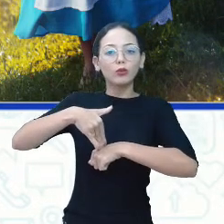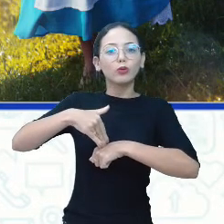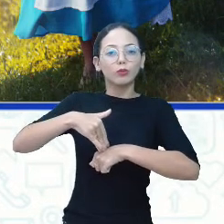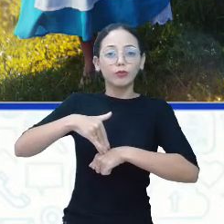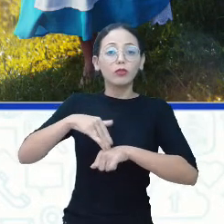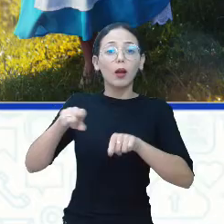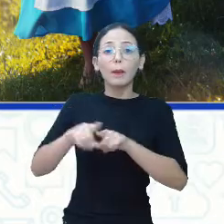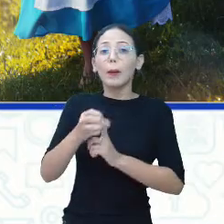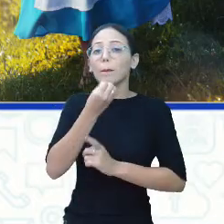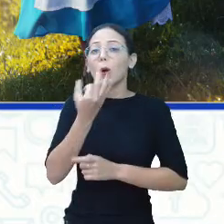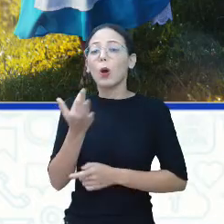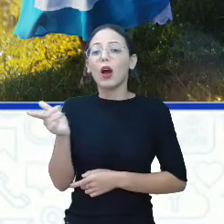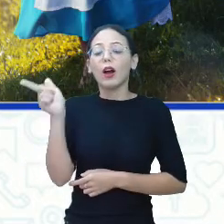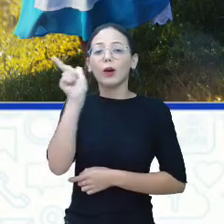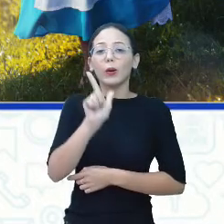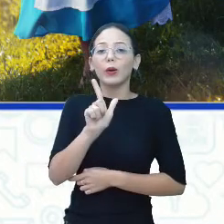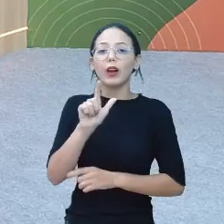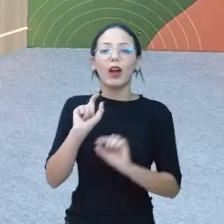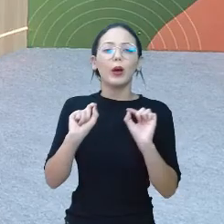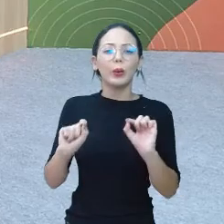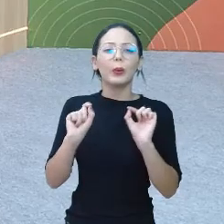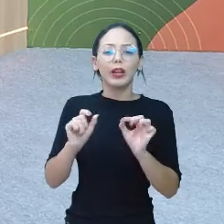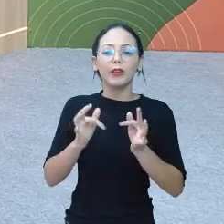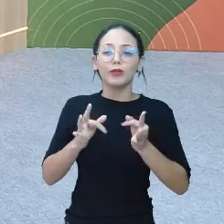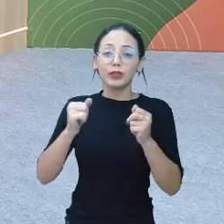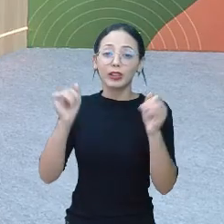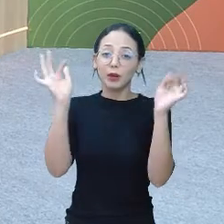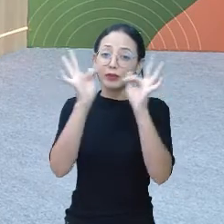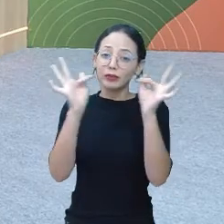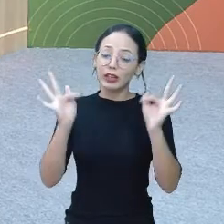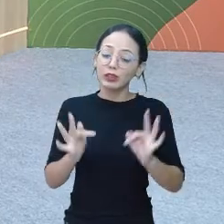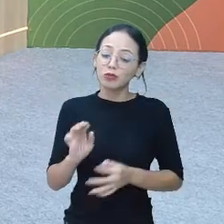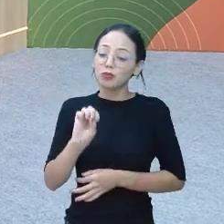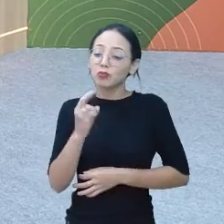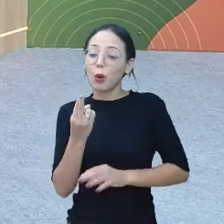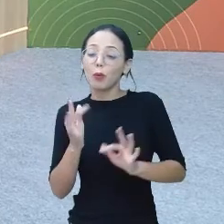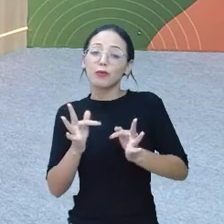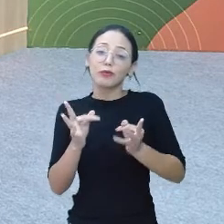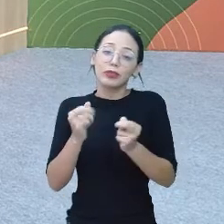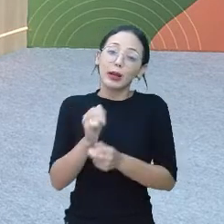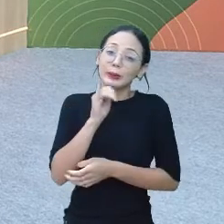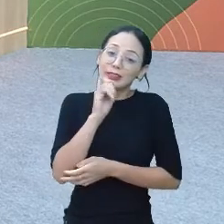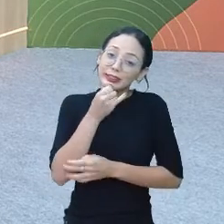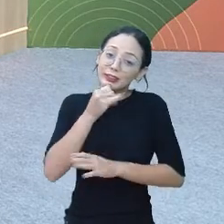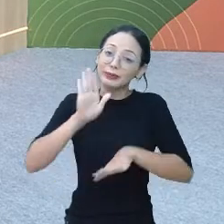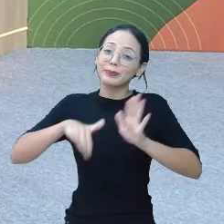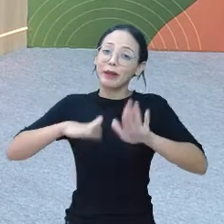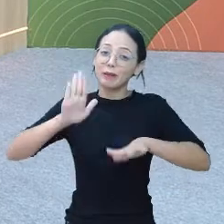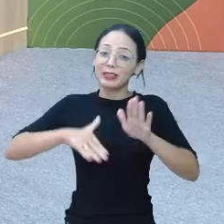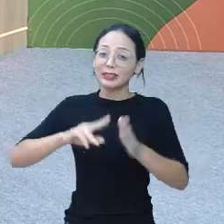são recompensados. É o famoso final feliz ou final triste, dependendo da história.